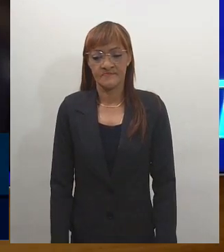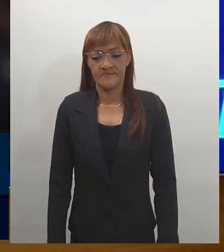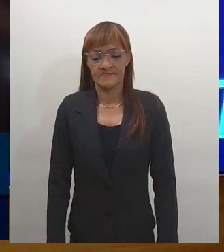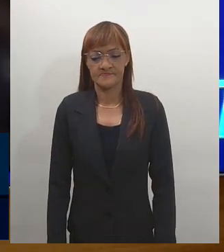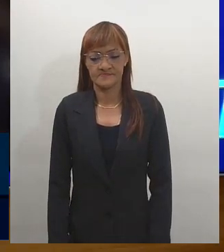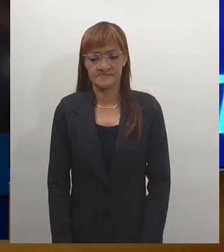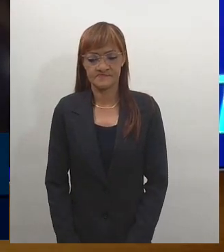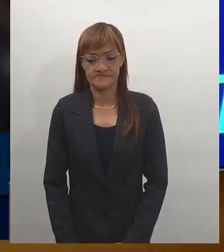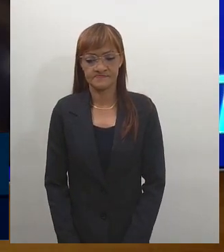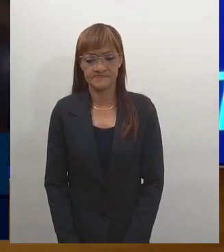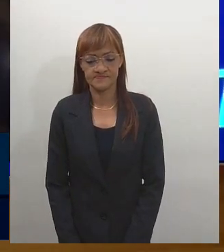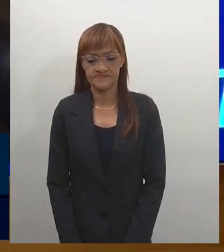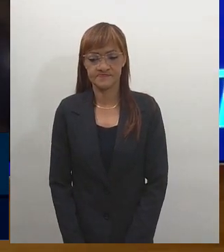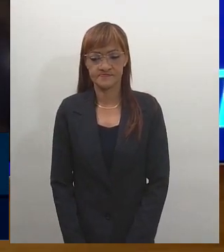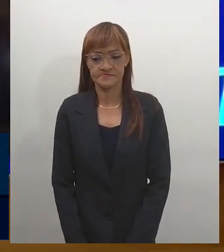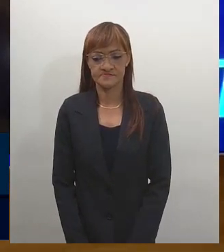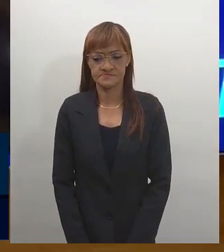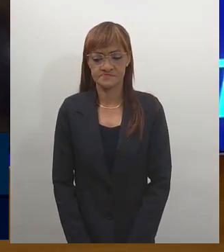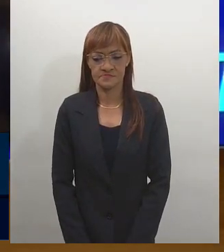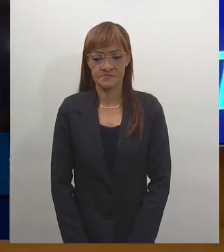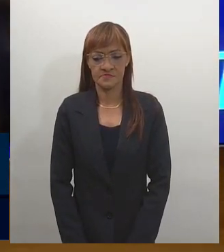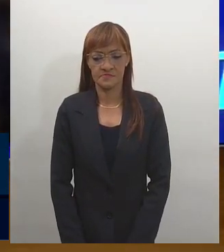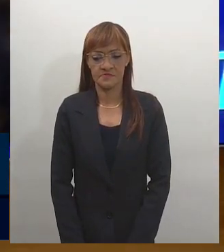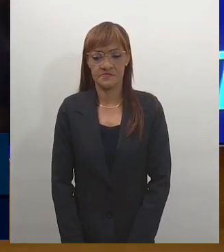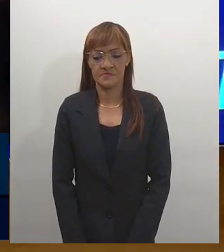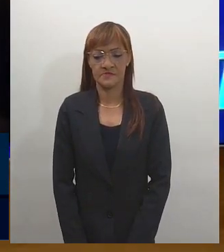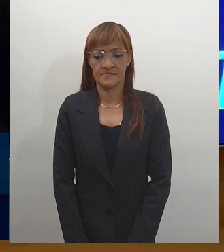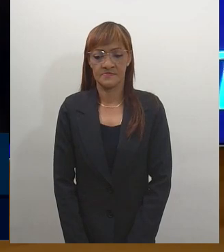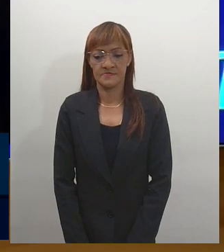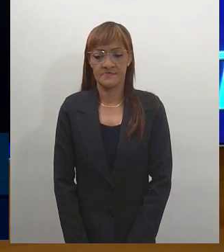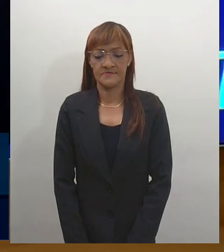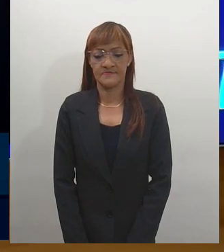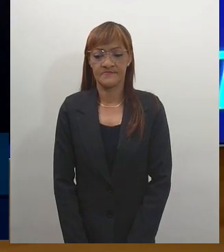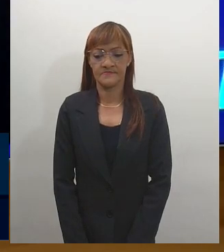Itabaiana e Itapuranga, obra do Proinvest, que não termina também nunca.